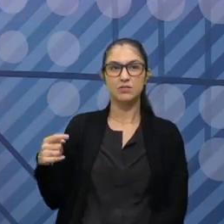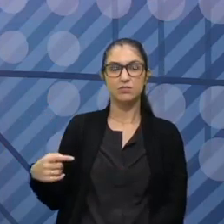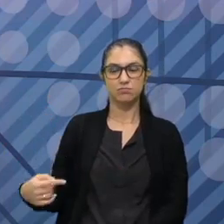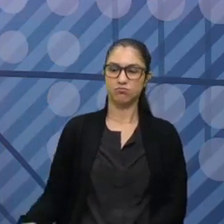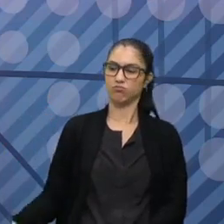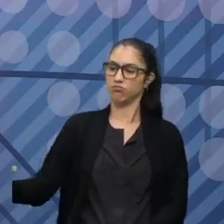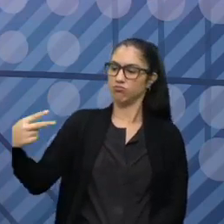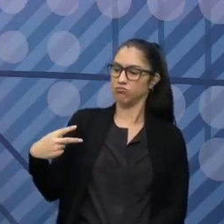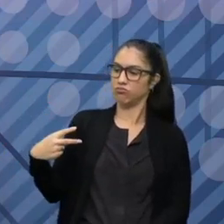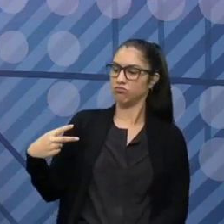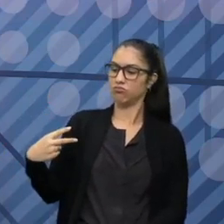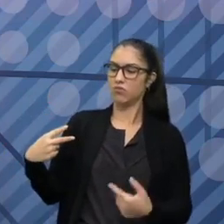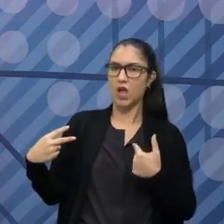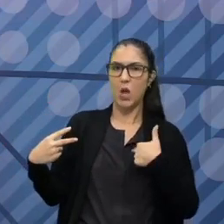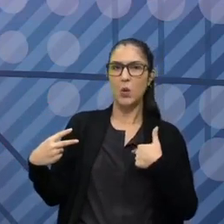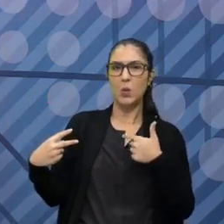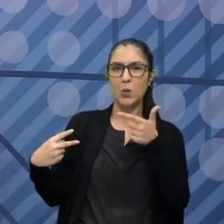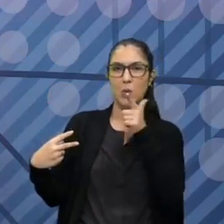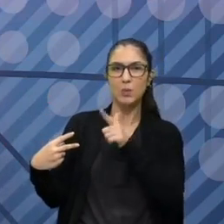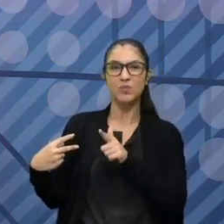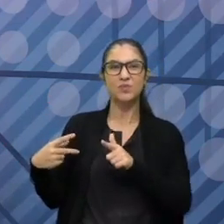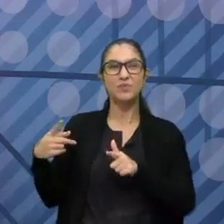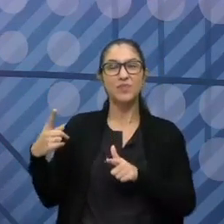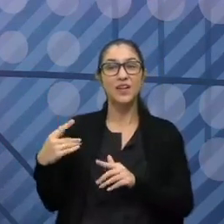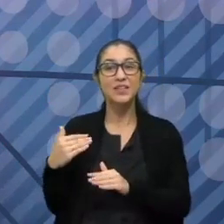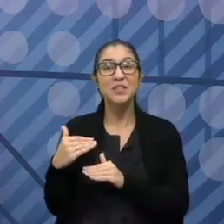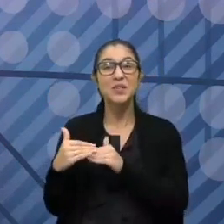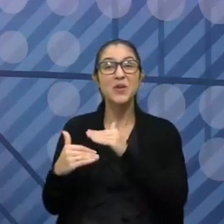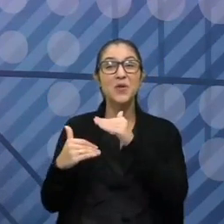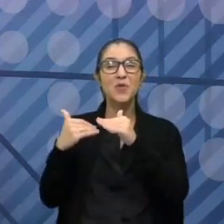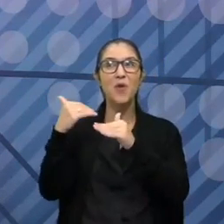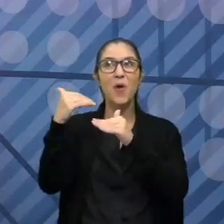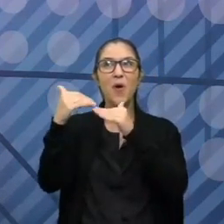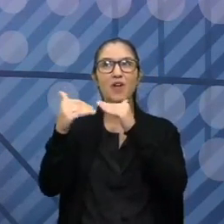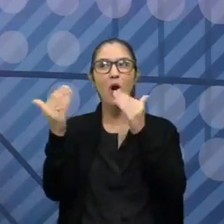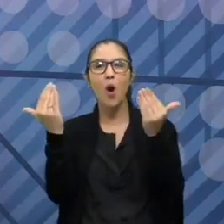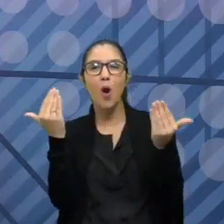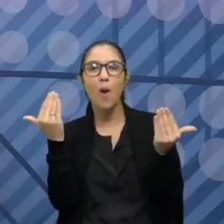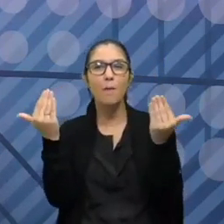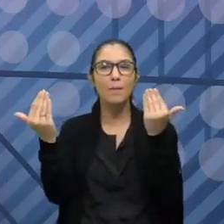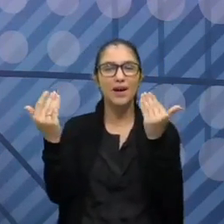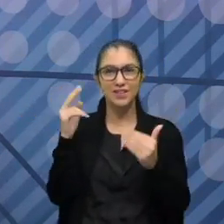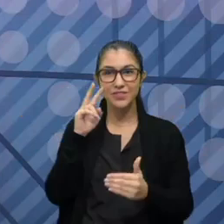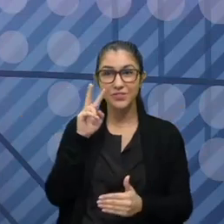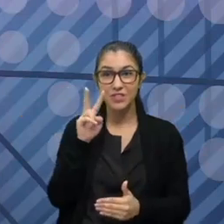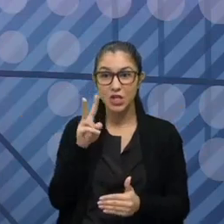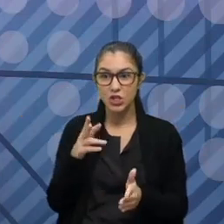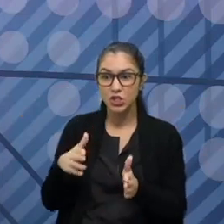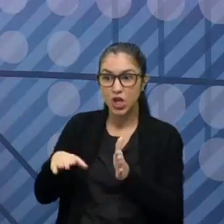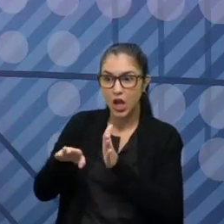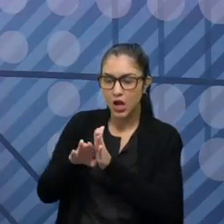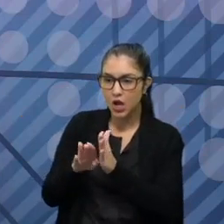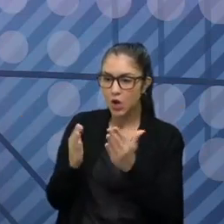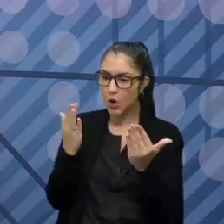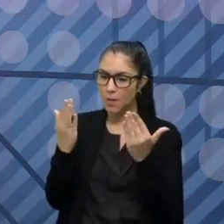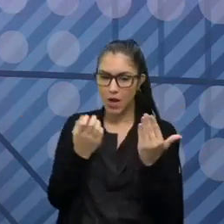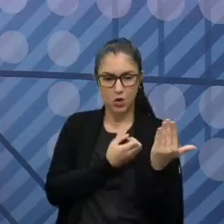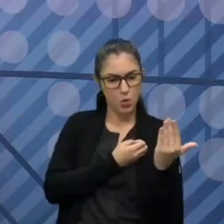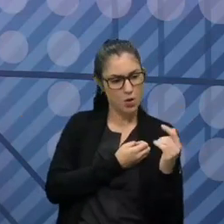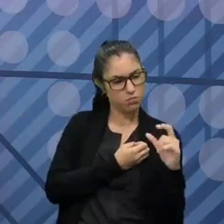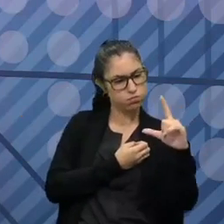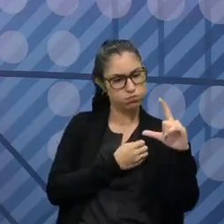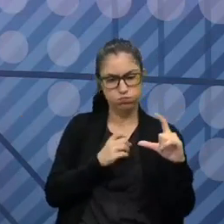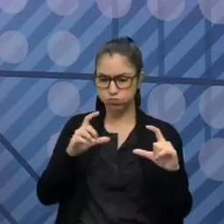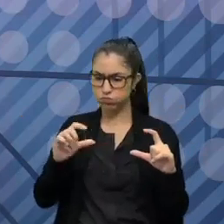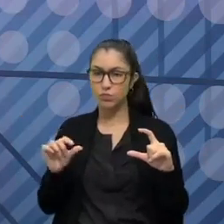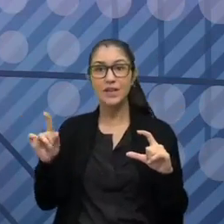assim, tipo, eu venci, né? Então, ele foi desenvolvendo essa noção de comparação. A hora que você chega para comparar números maiores,